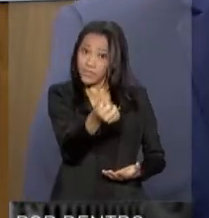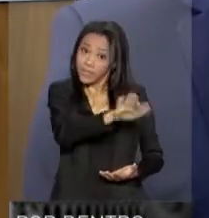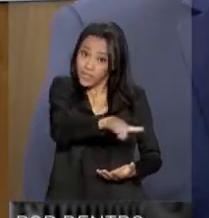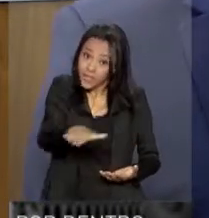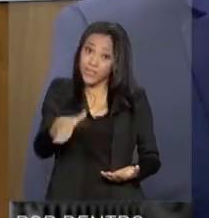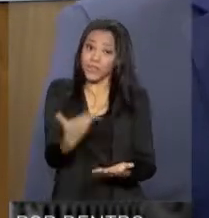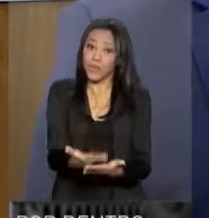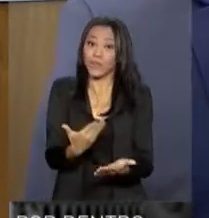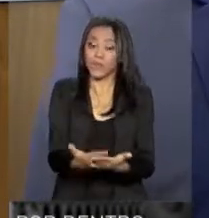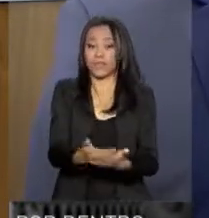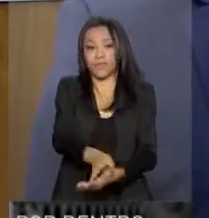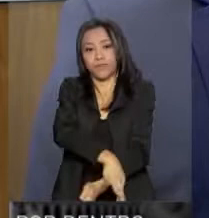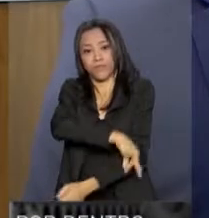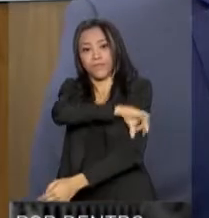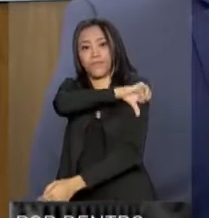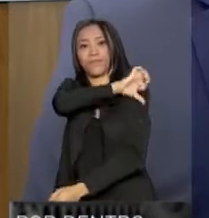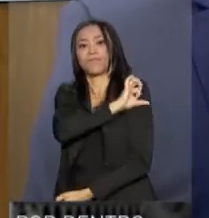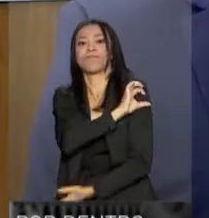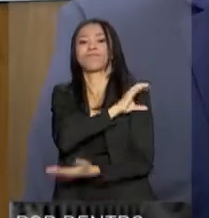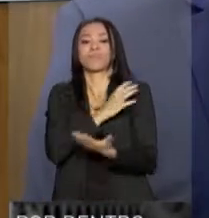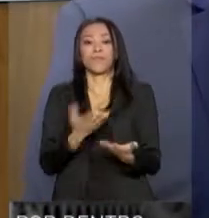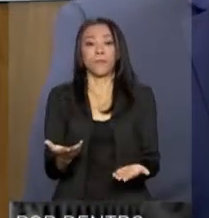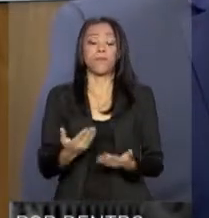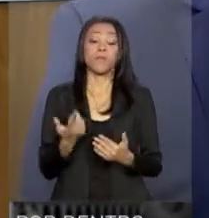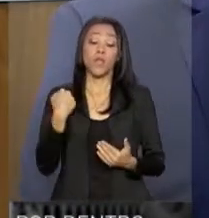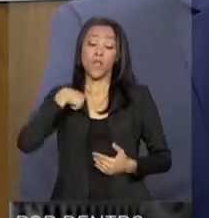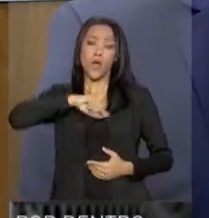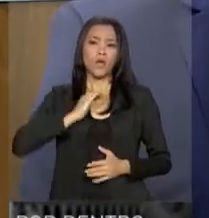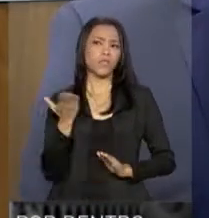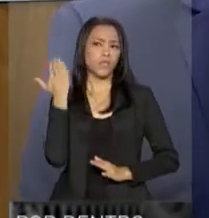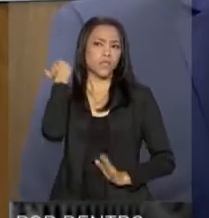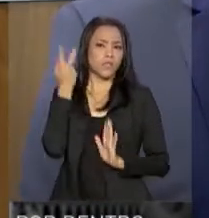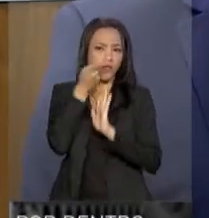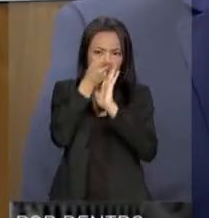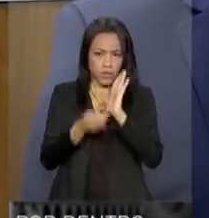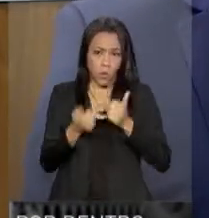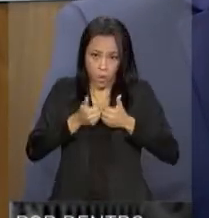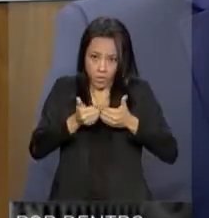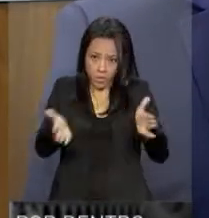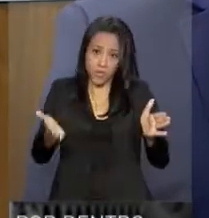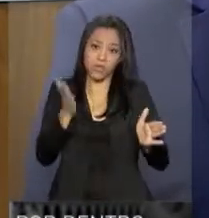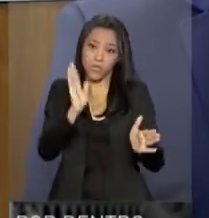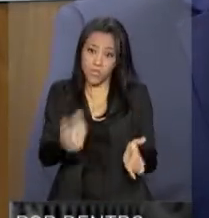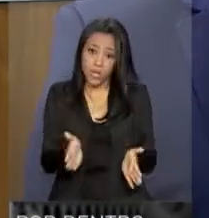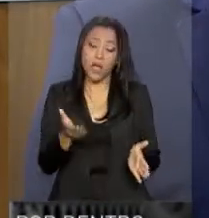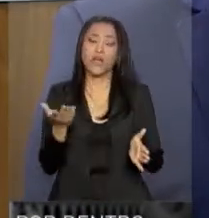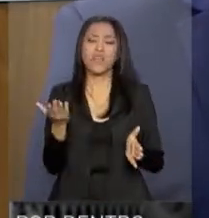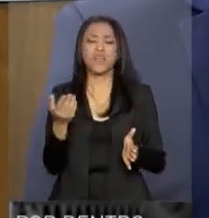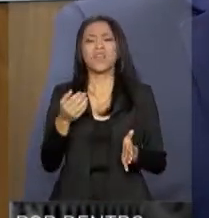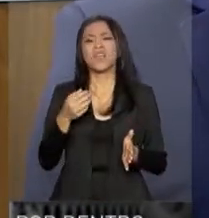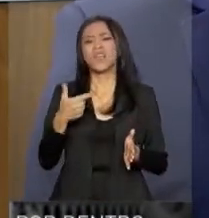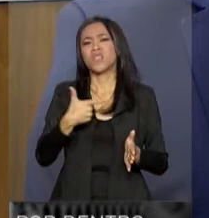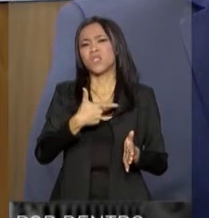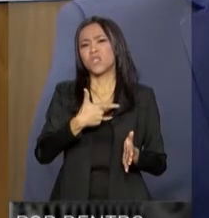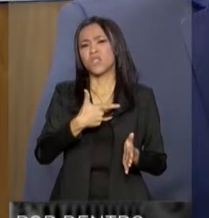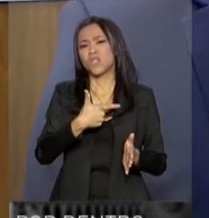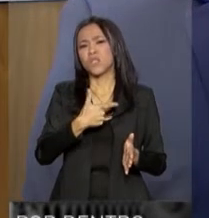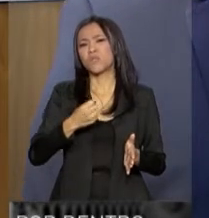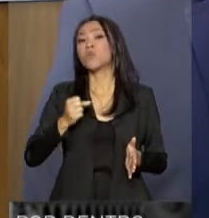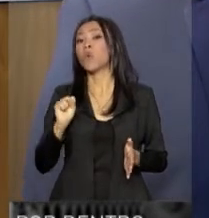fundamental a gente iniciou esse projeto em parceria com o instituto maurício de souza em 2008